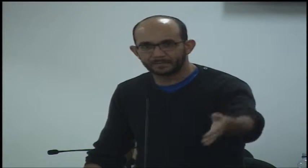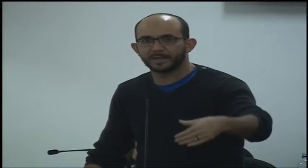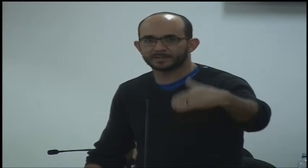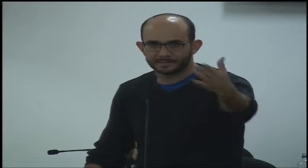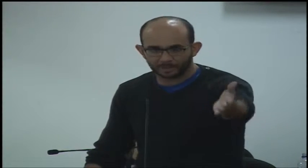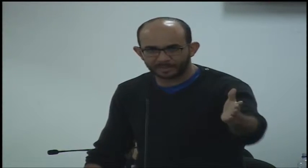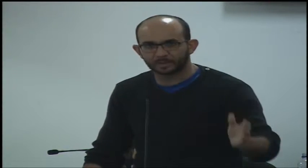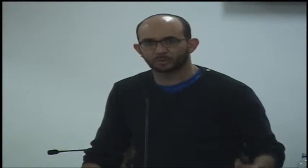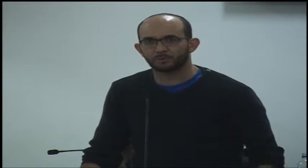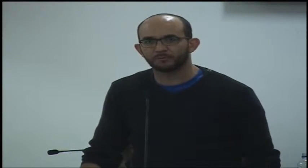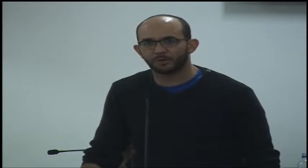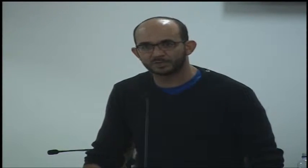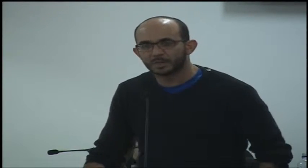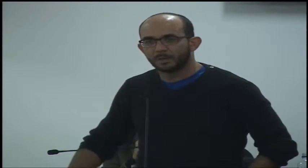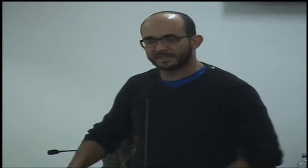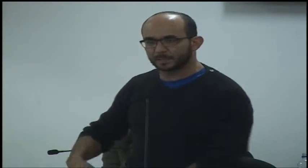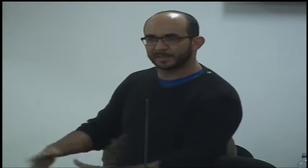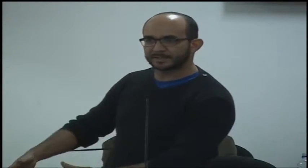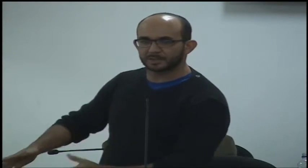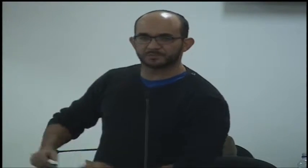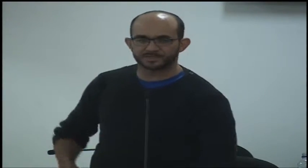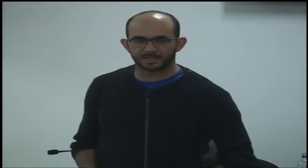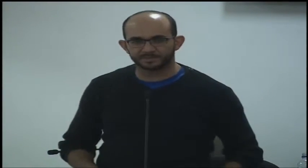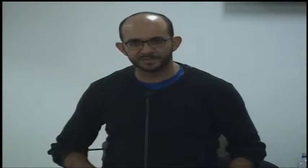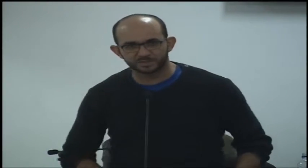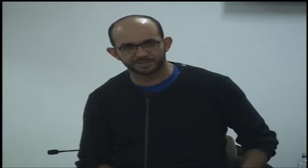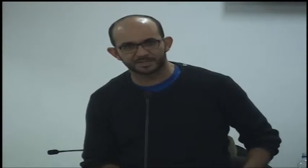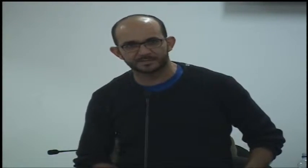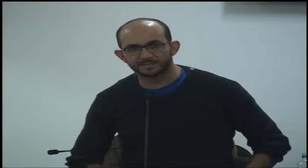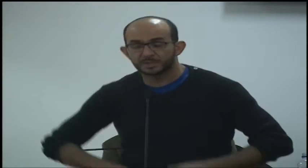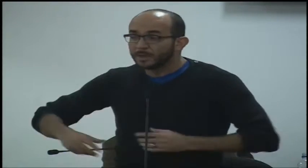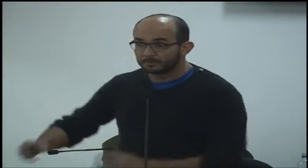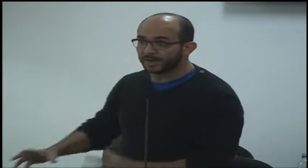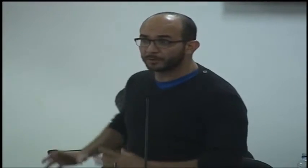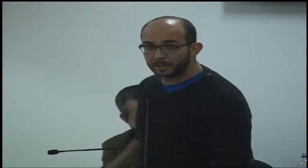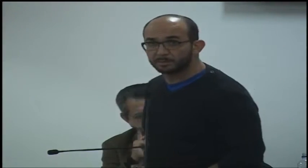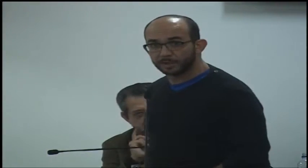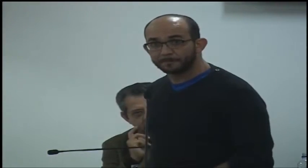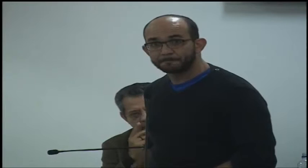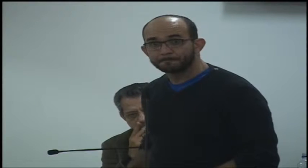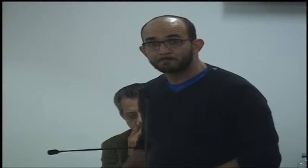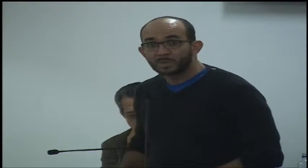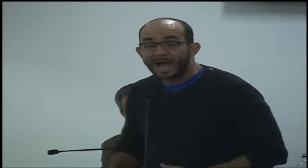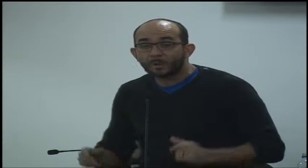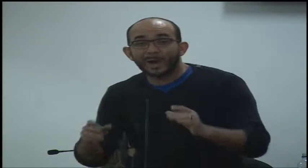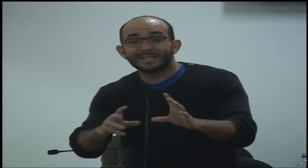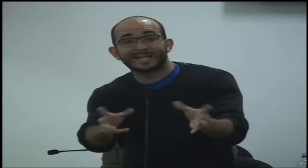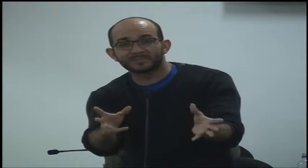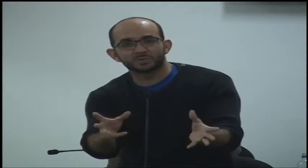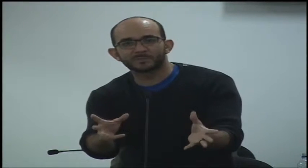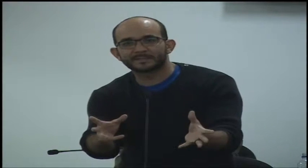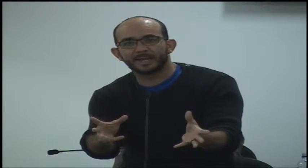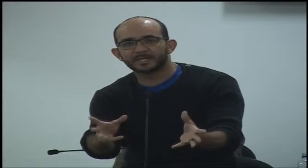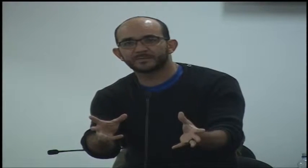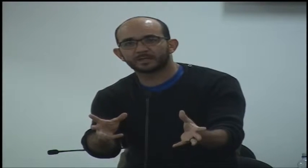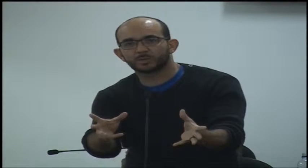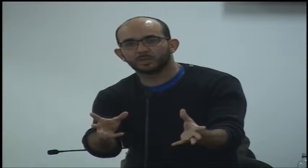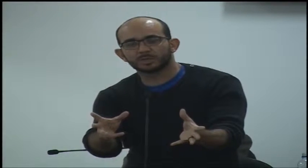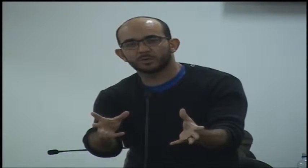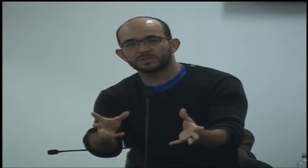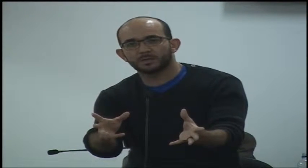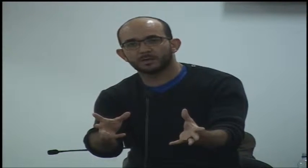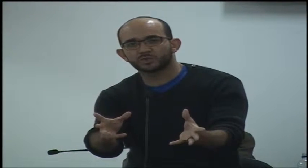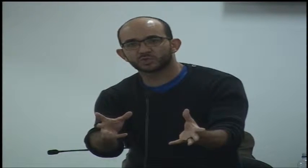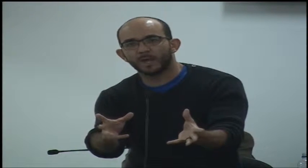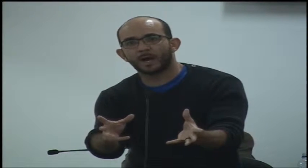aprovar em Limeira, será obrigatório com fotos, mas a obrigação de fazer as medições já existe, vem alguém e burla. A qualidade dos materiais, vereador, é